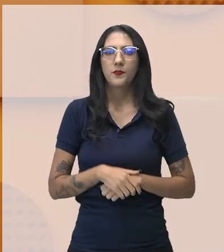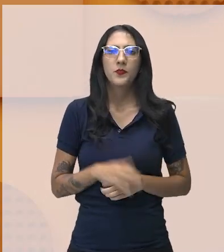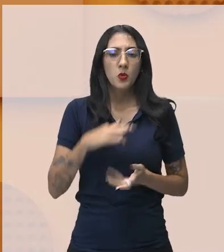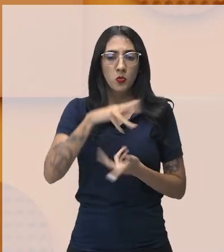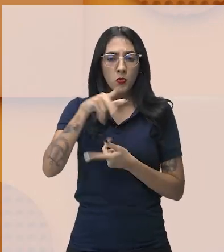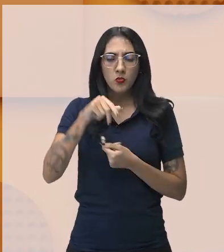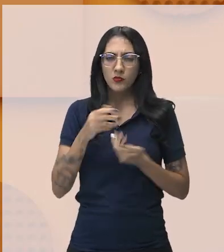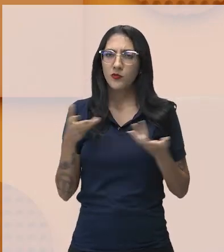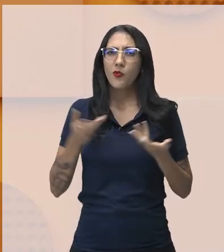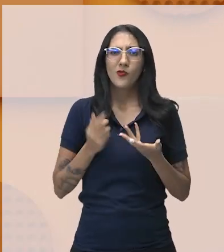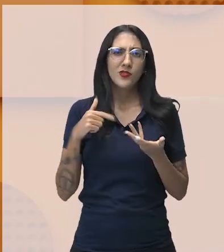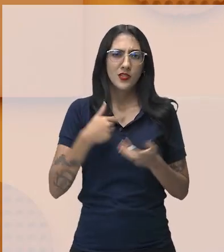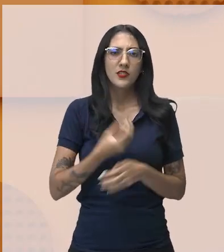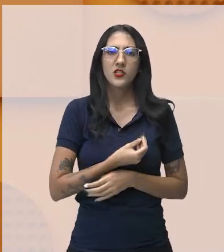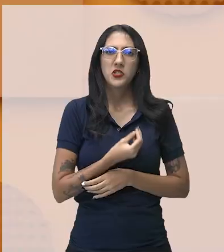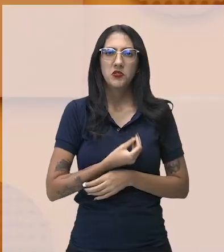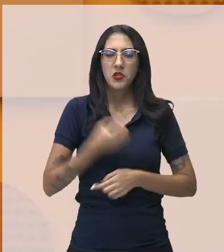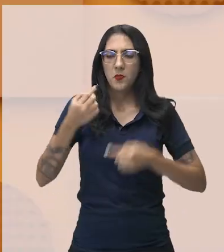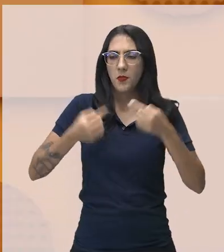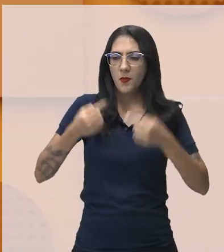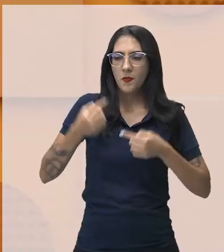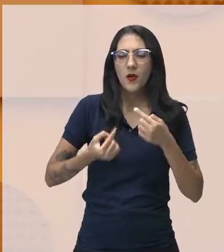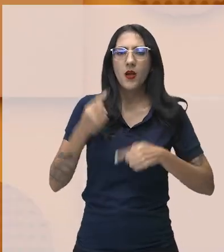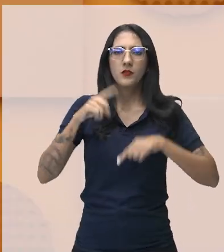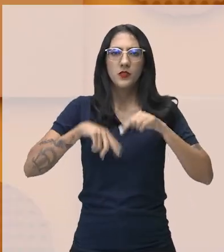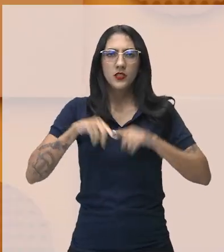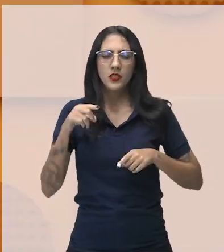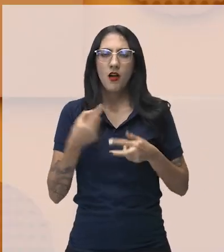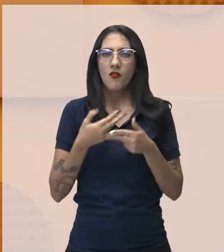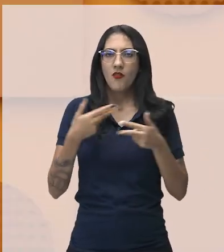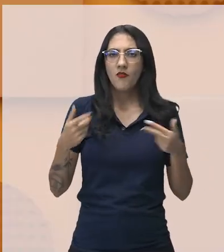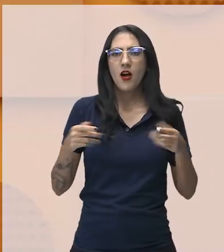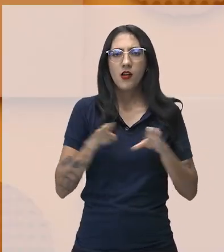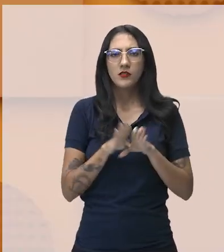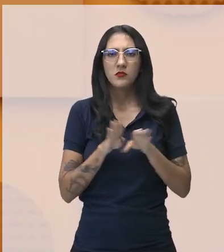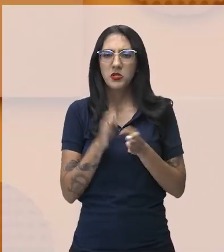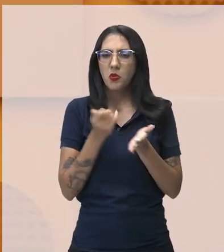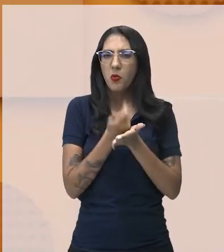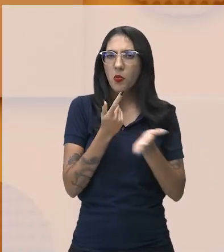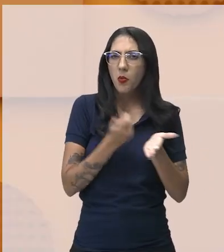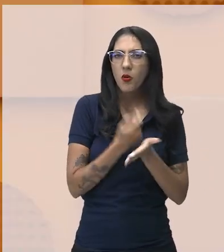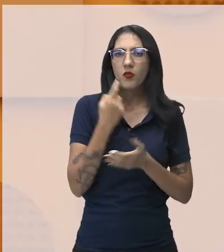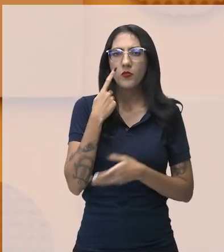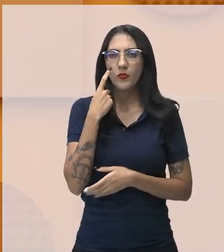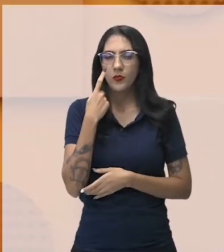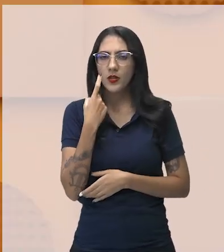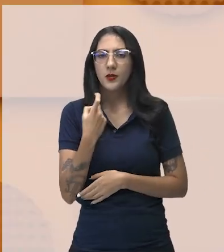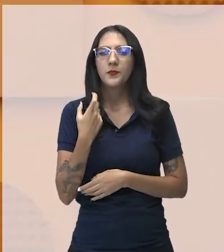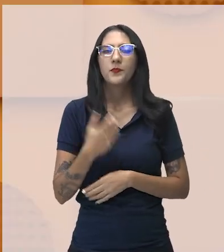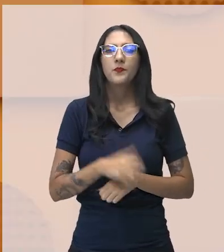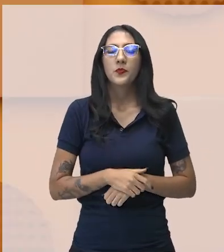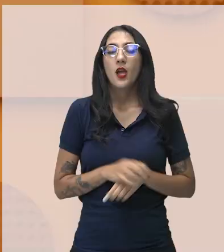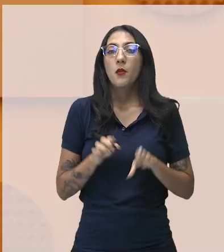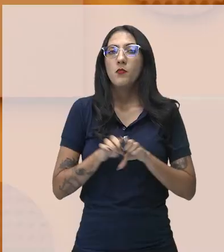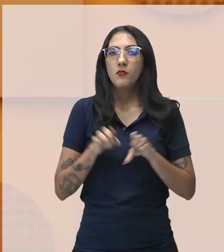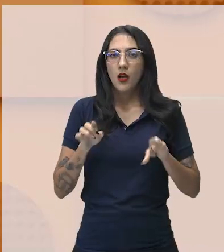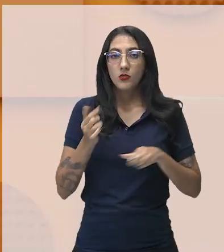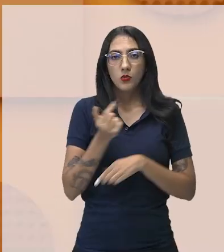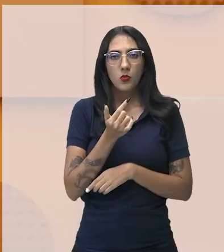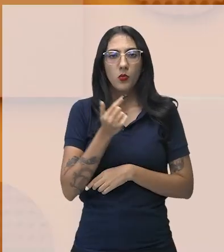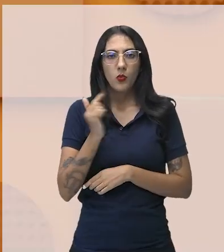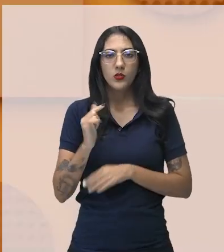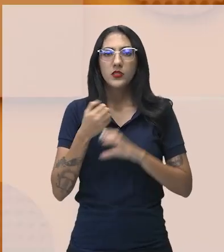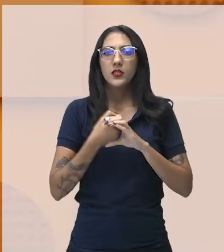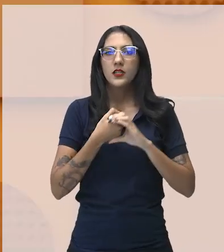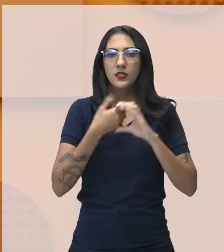a gente vive atualmente, né, de concorrência, de mercadorias, de consumo, tá certo? Mas, além dessas características do